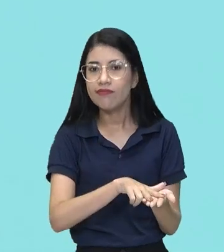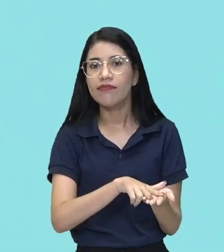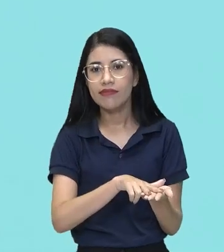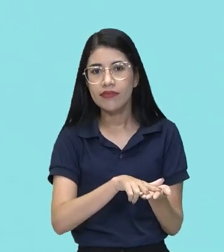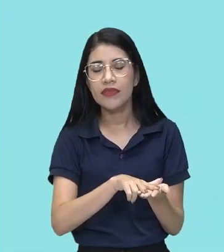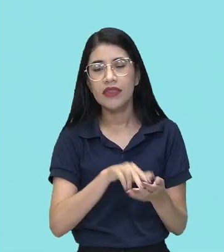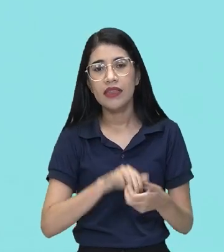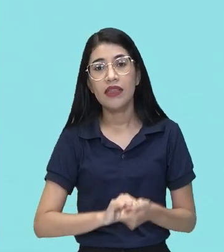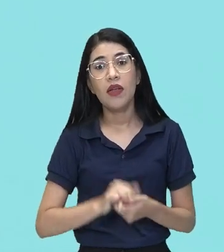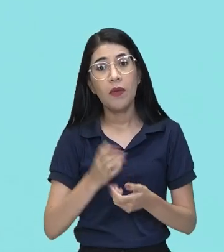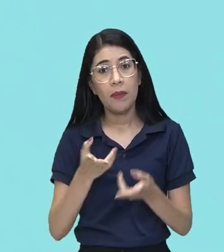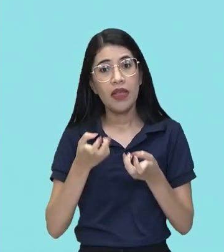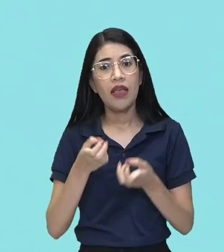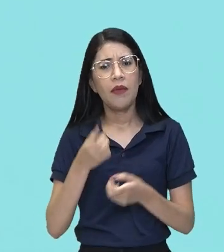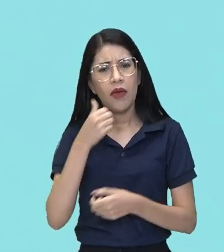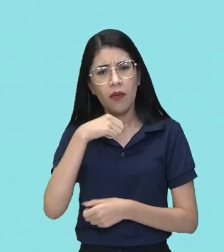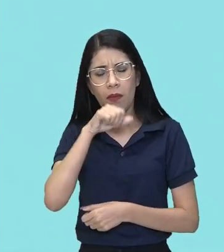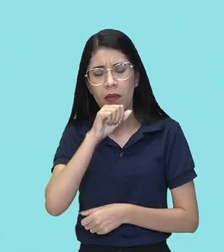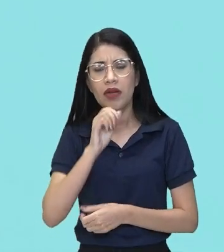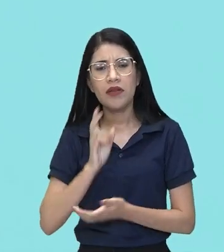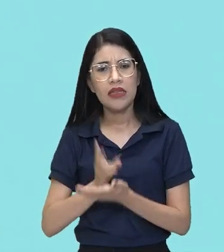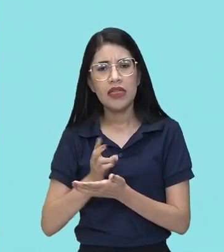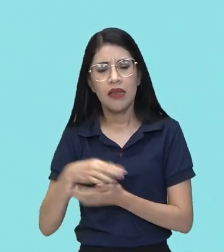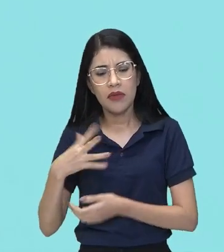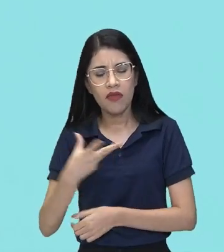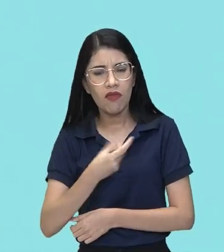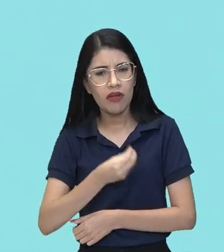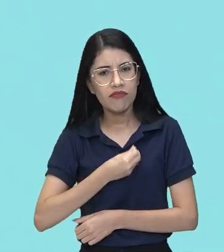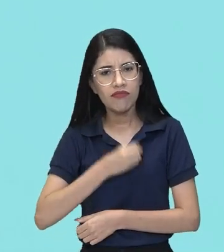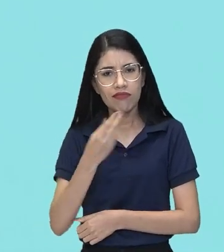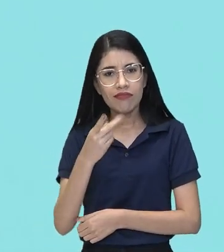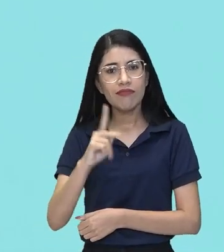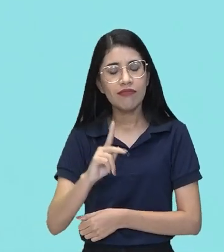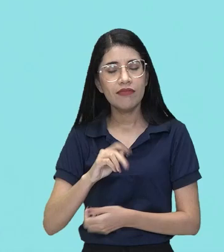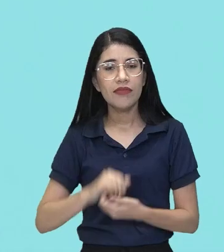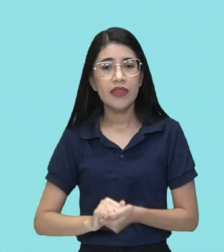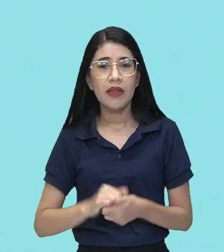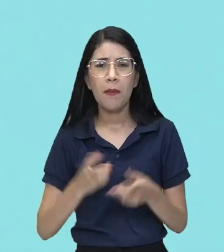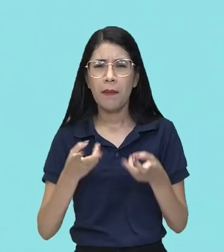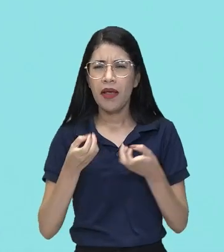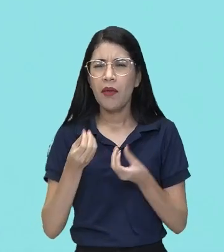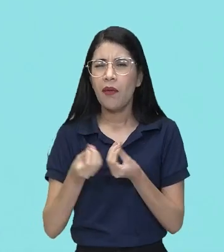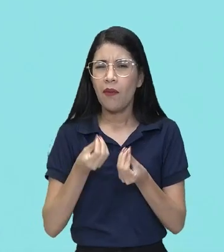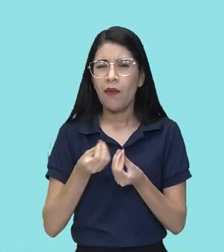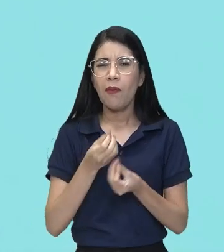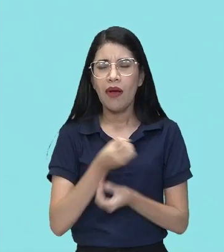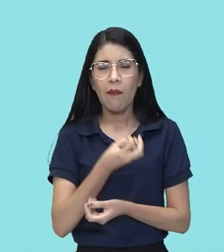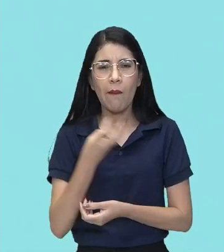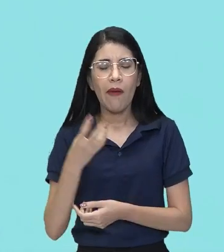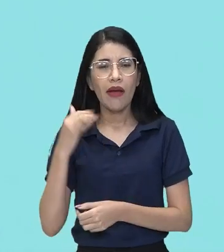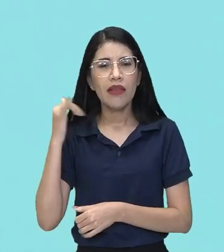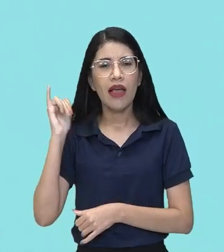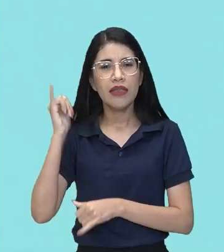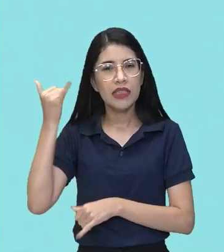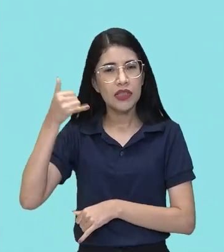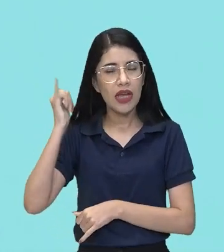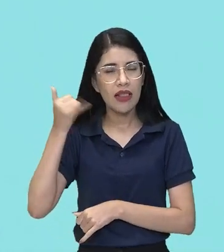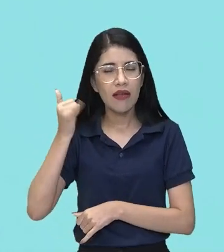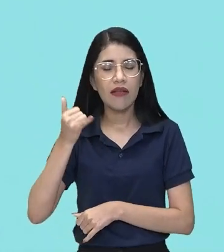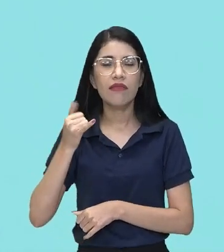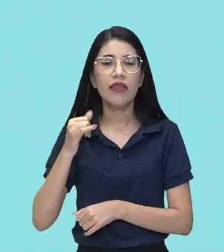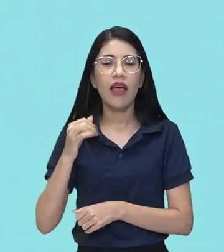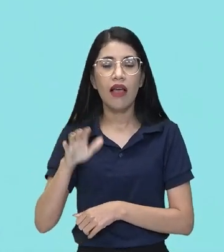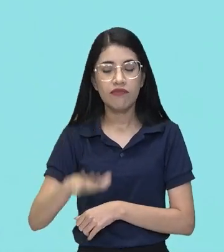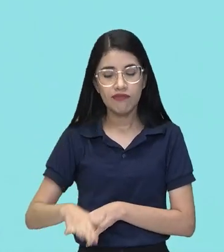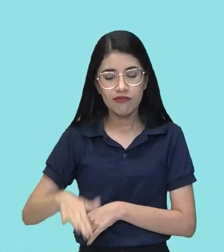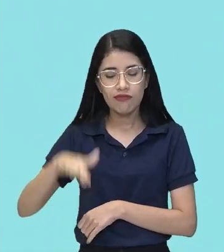Mãe, salvei a sua vida várias vezes. Olha só quantas, né, lendas que a gente escutou na nossa infância e